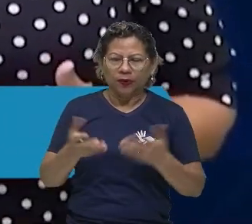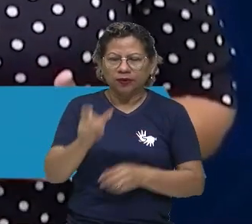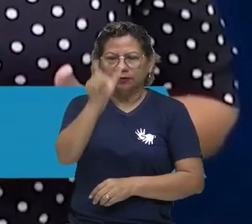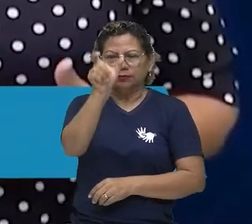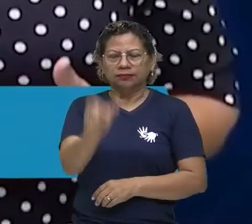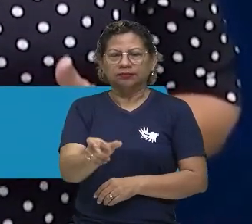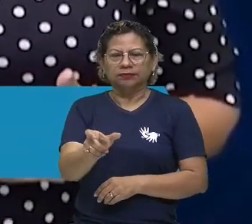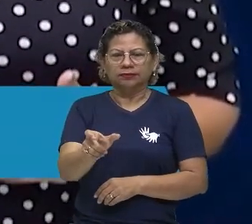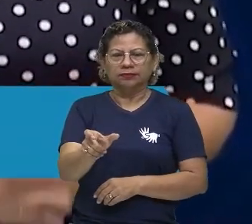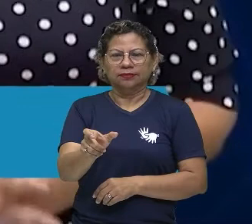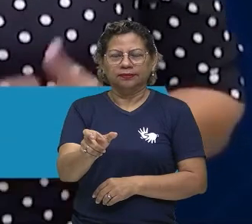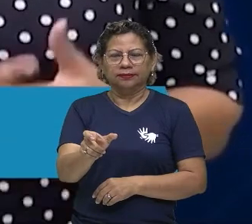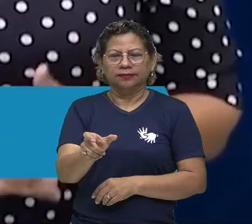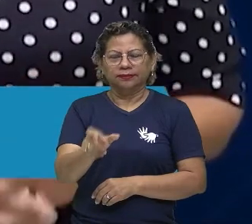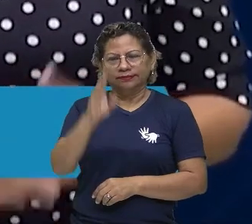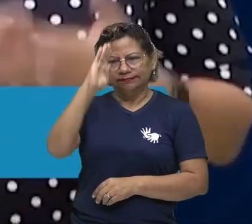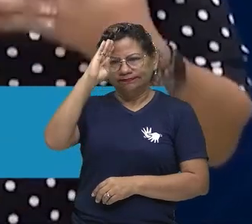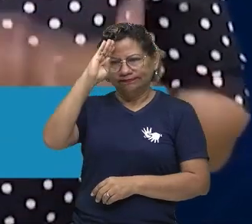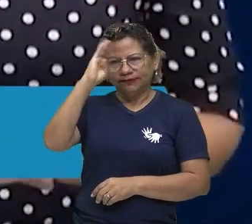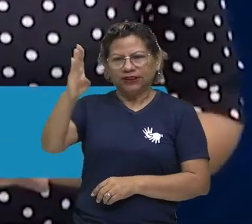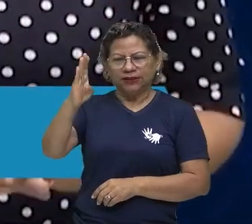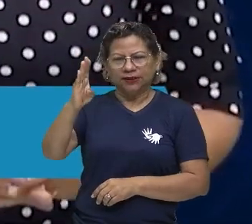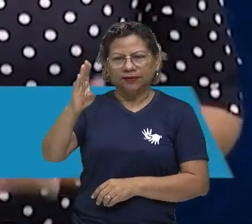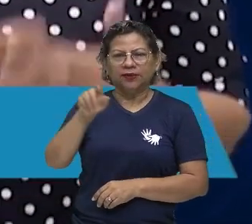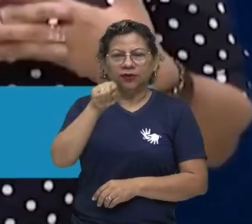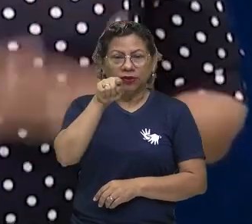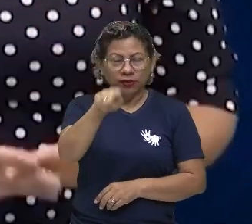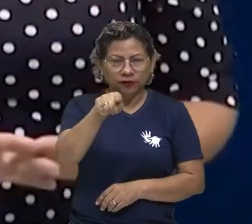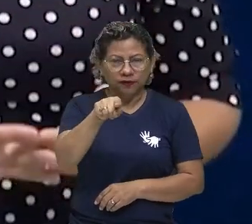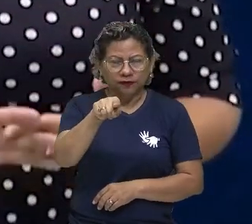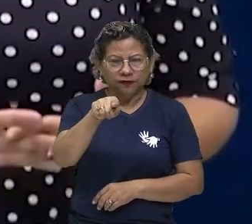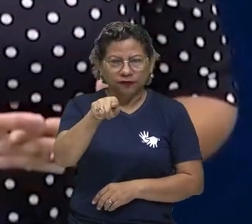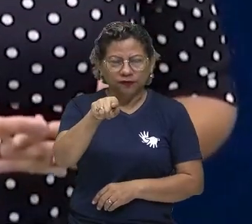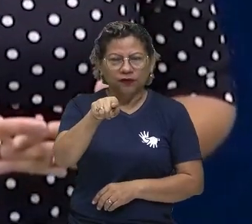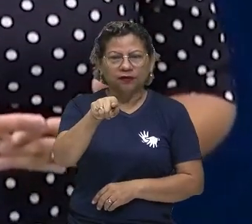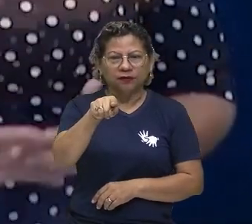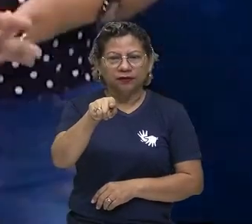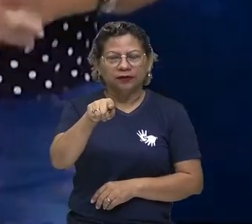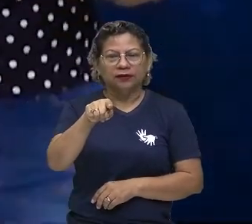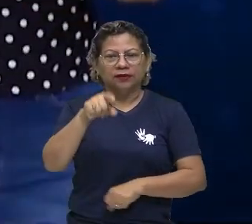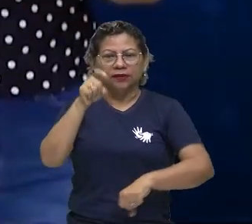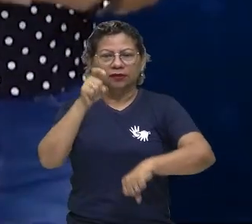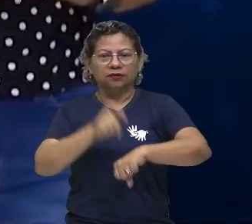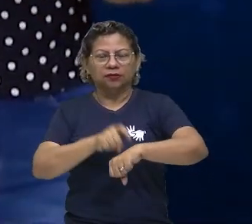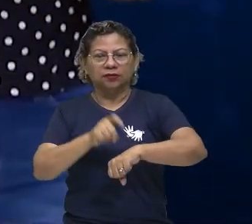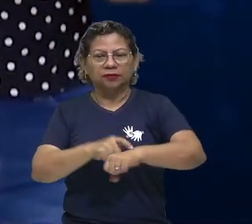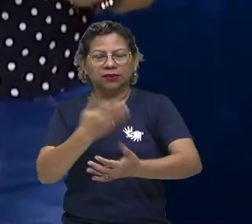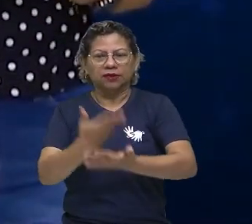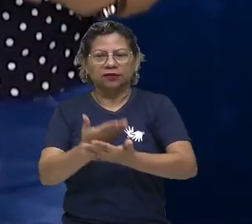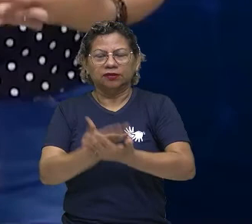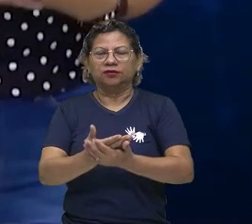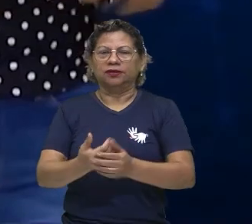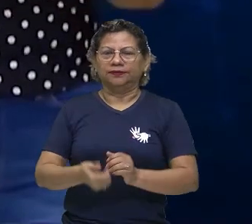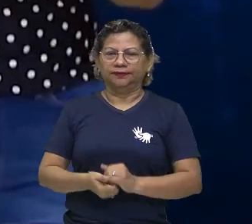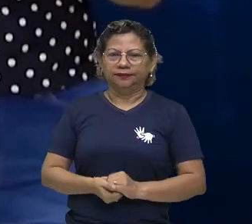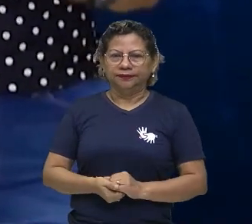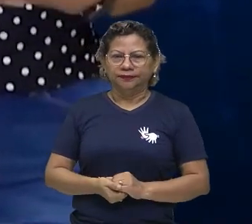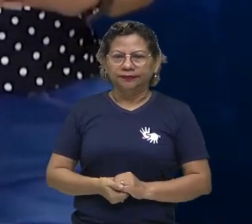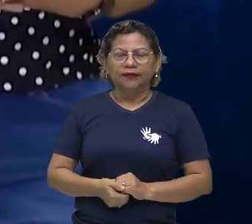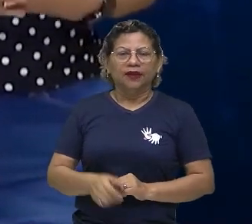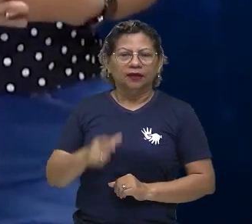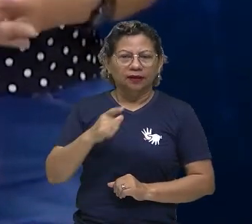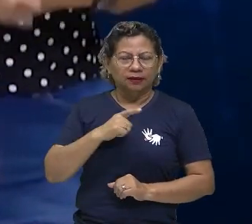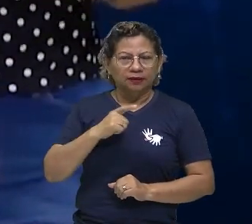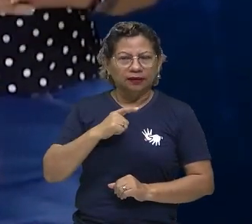postura e Mais especificamente a postura que vocês utilizam no momento de estudar que além de